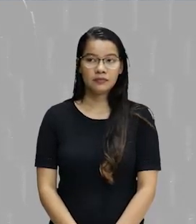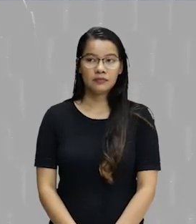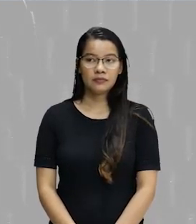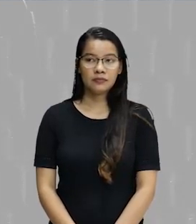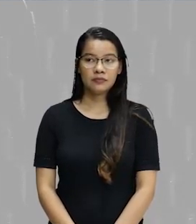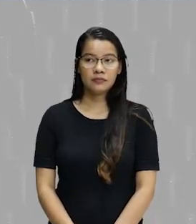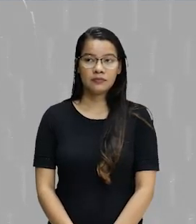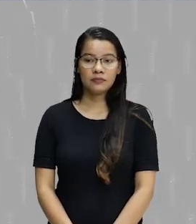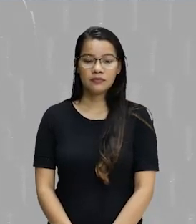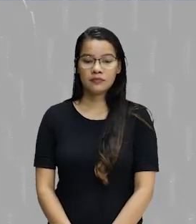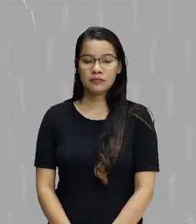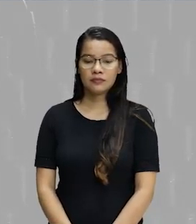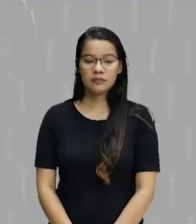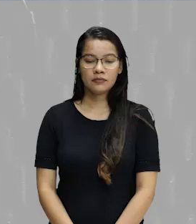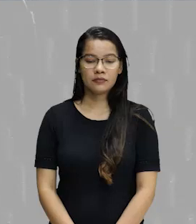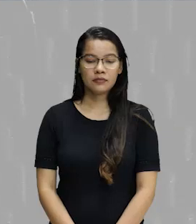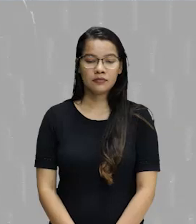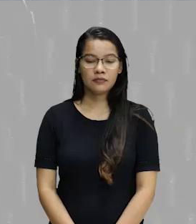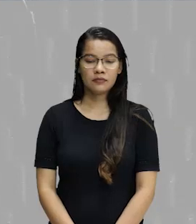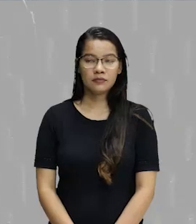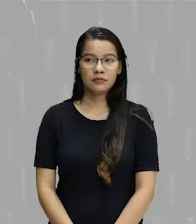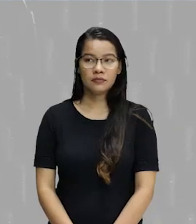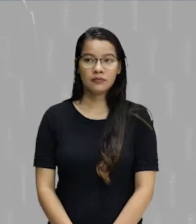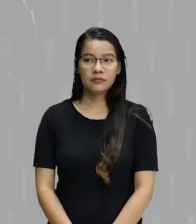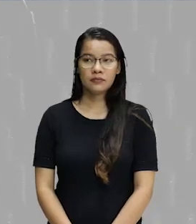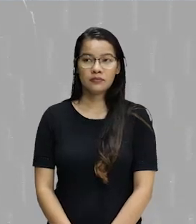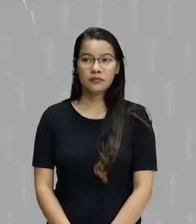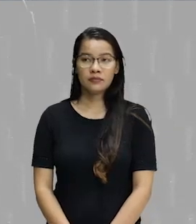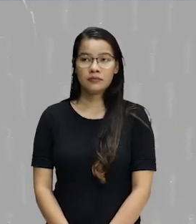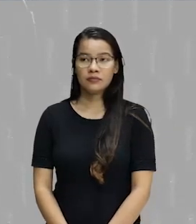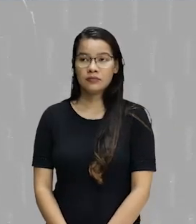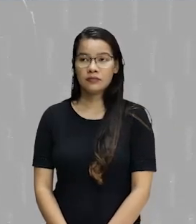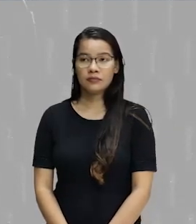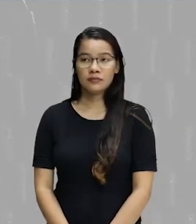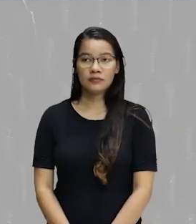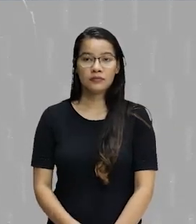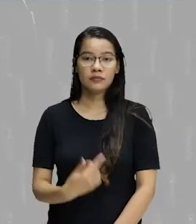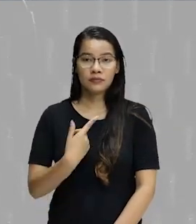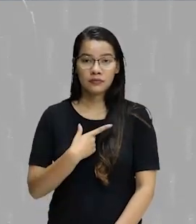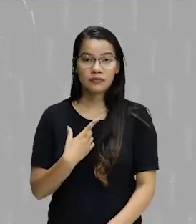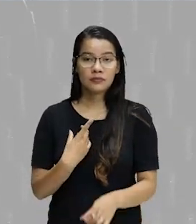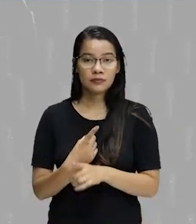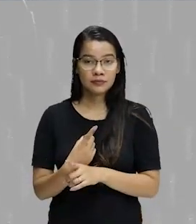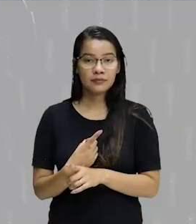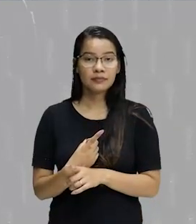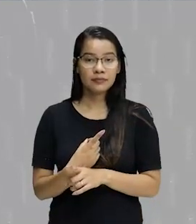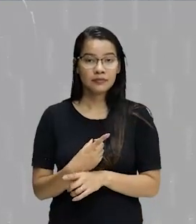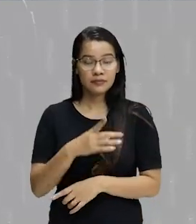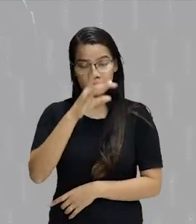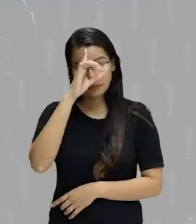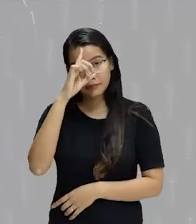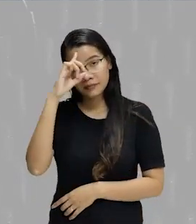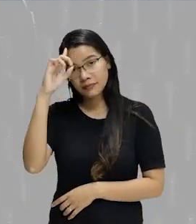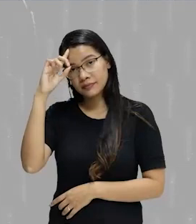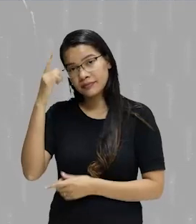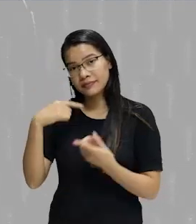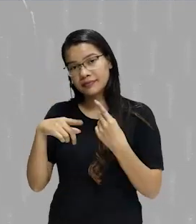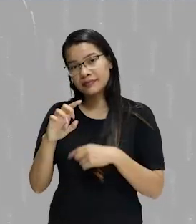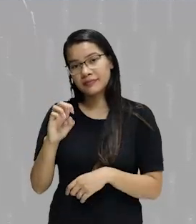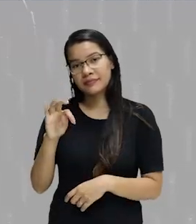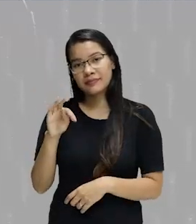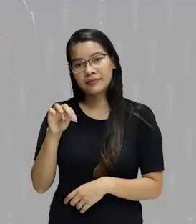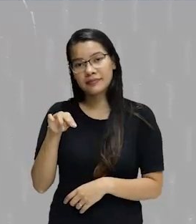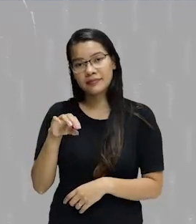álcool isopropílico. Então, alguns álcools que nós podemos encontrar no nosso dia a dia, além do